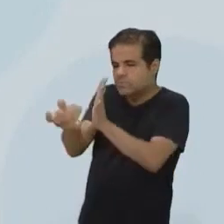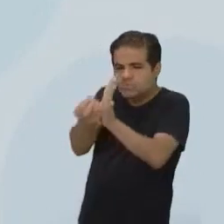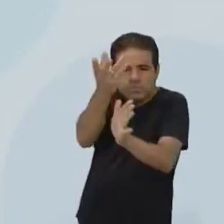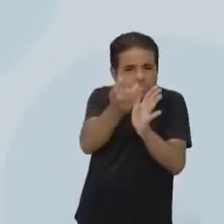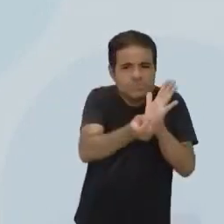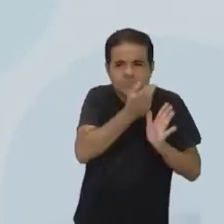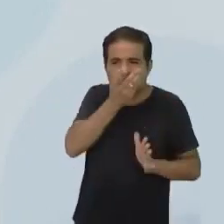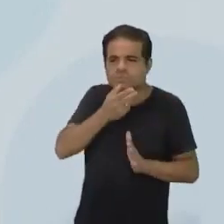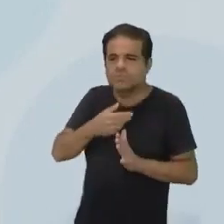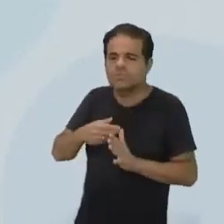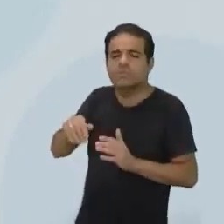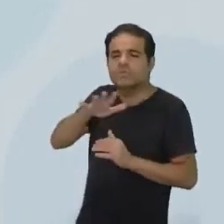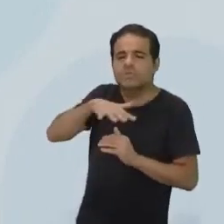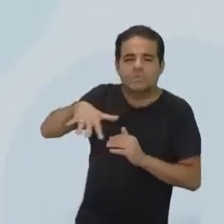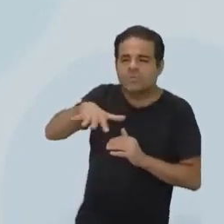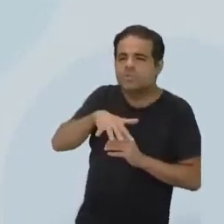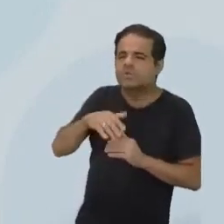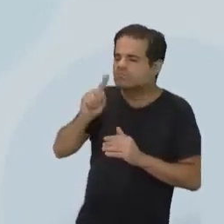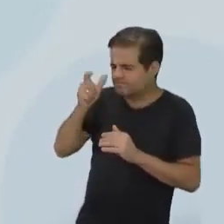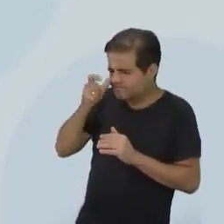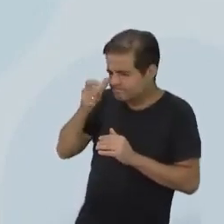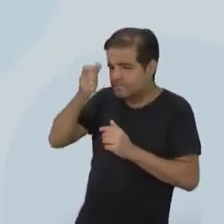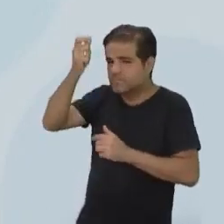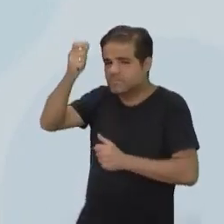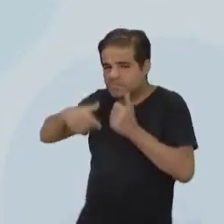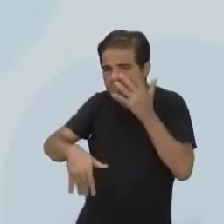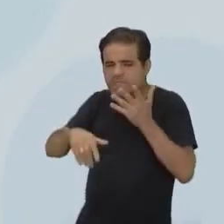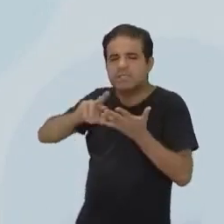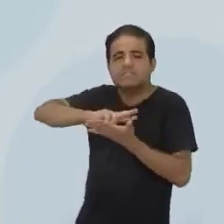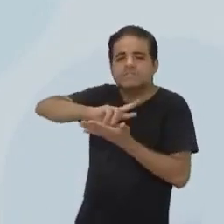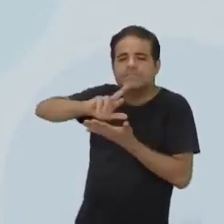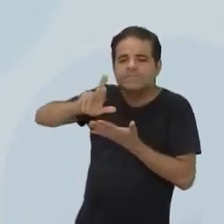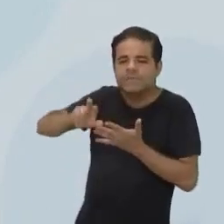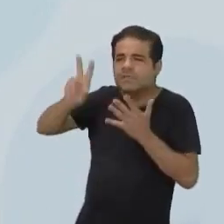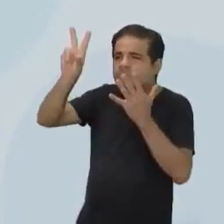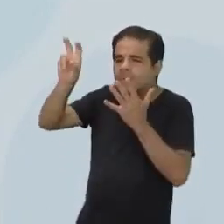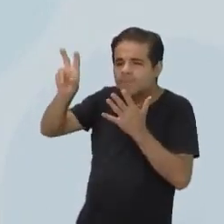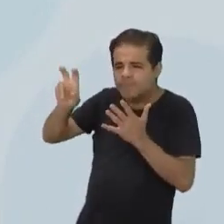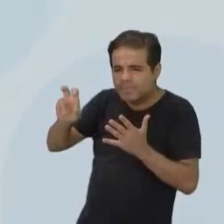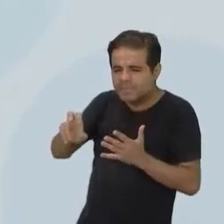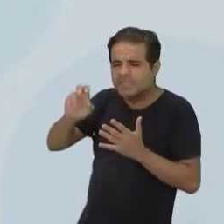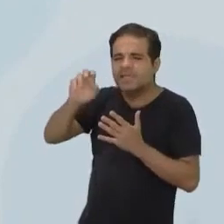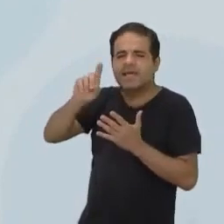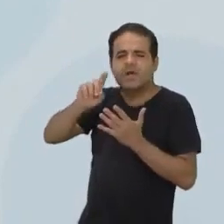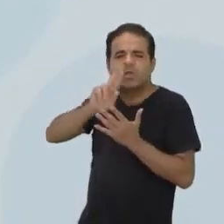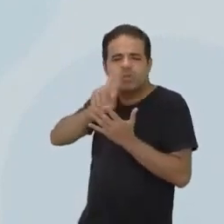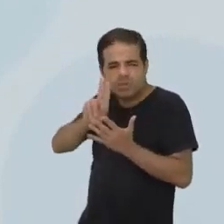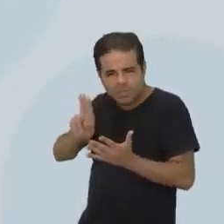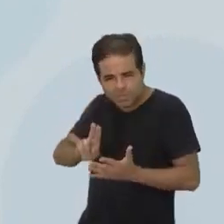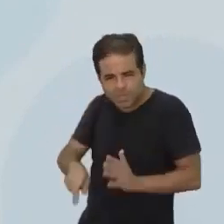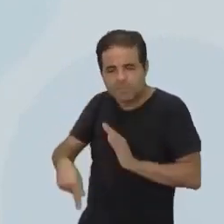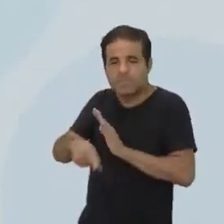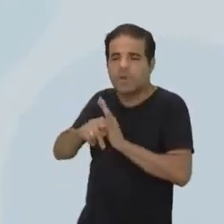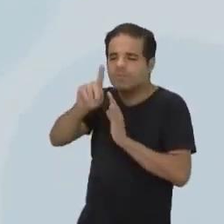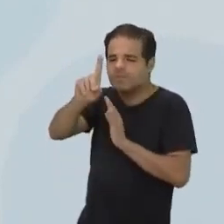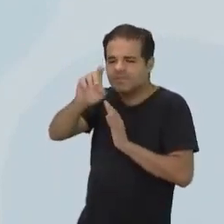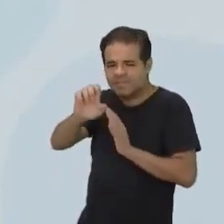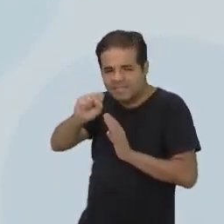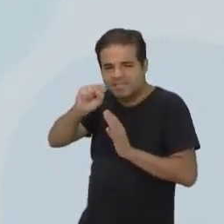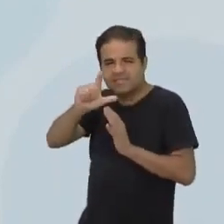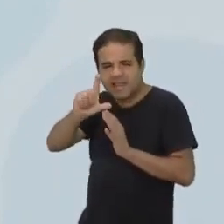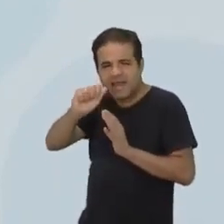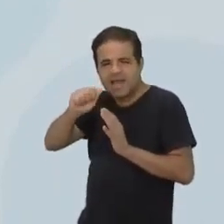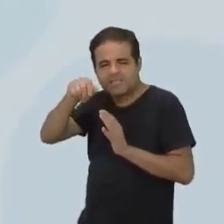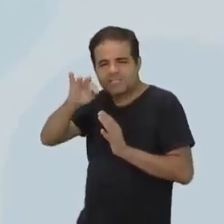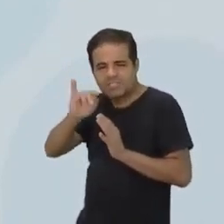os espeleotemas, que aí a gente vai ter as estalactites, as estalagmites, tá certo? Que